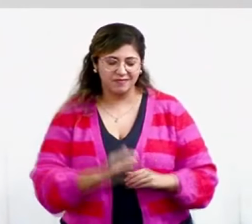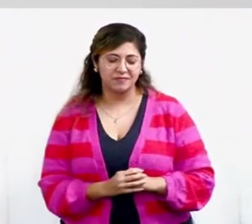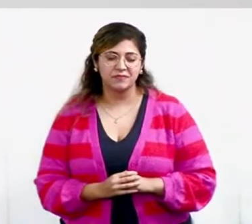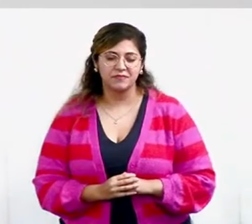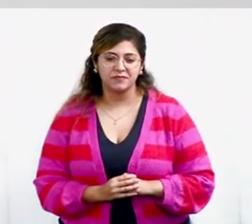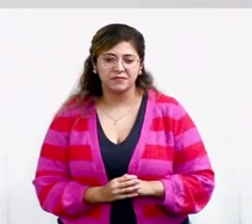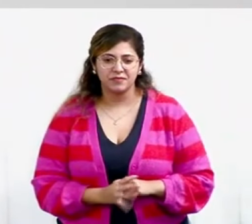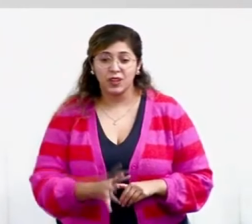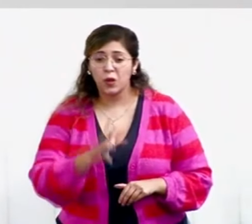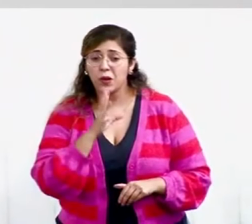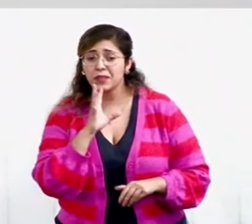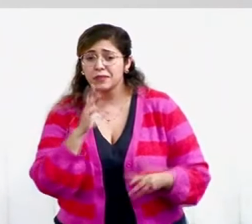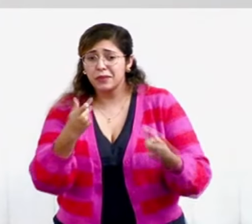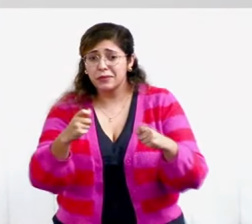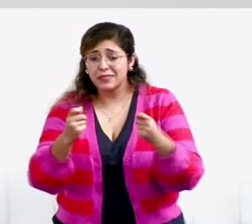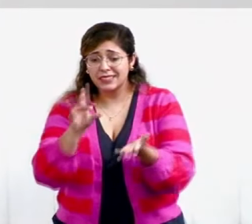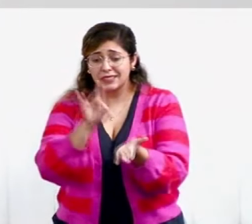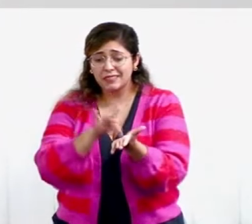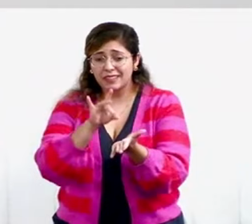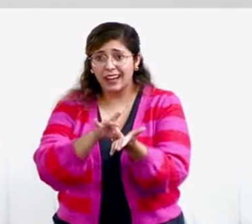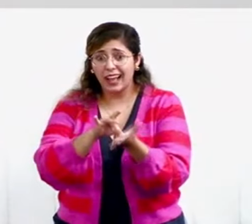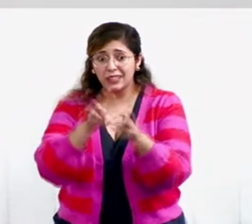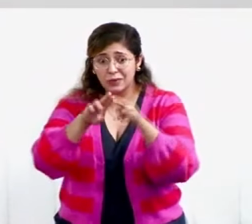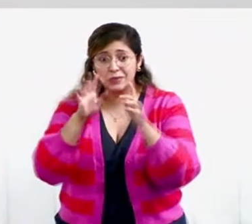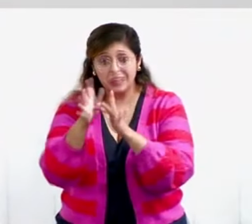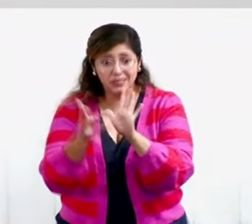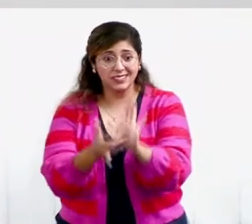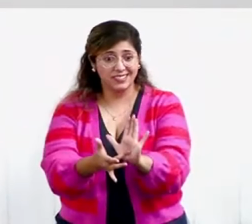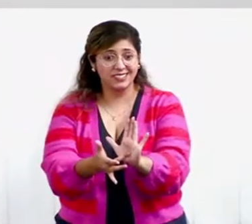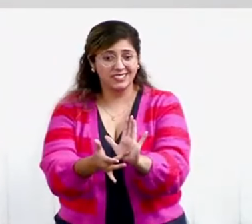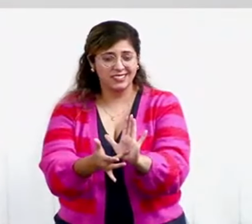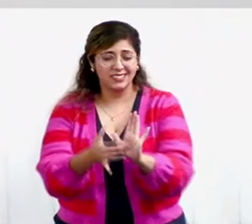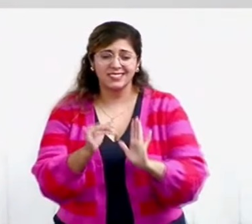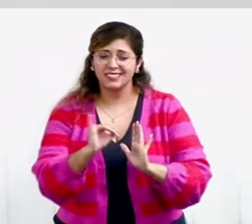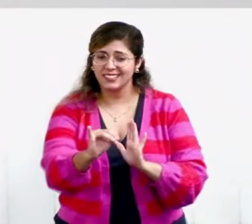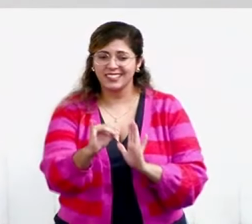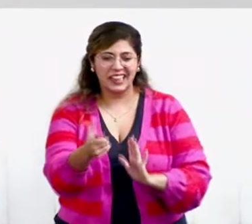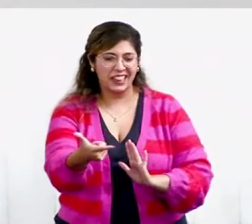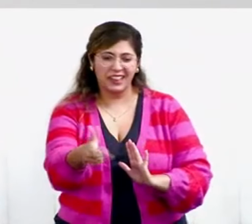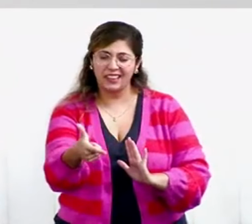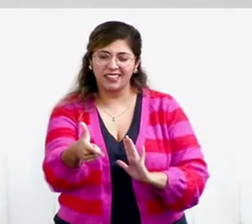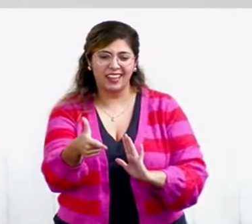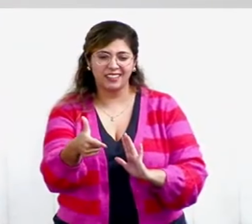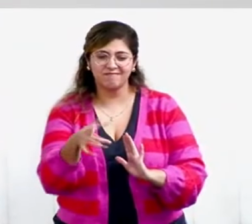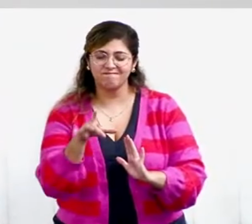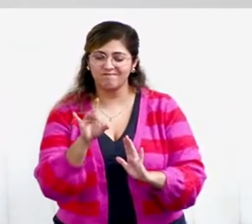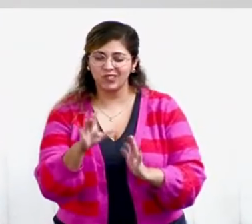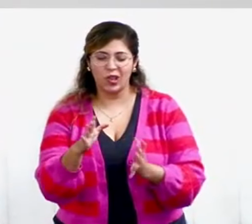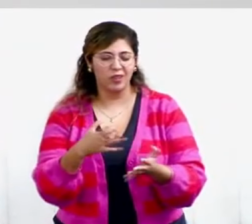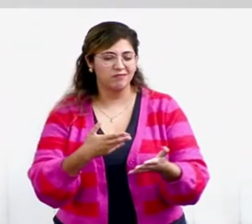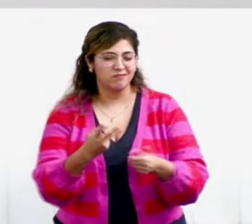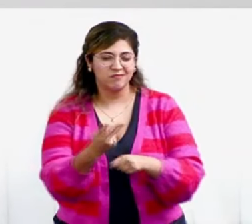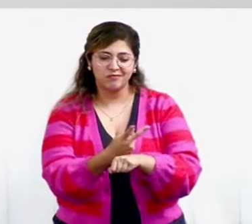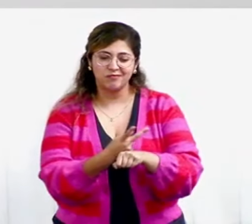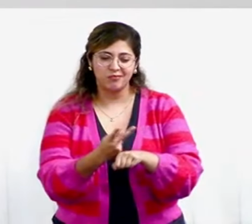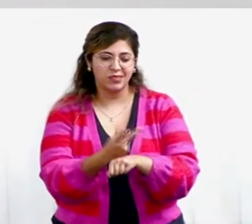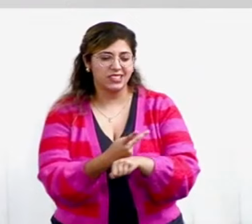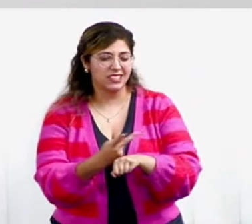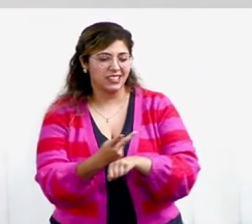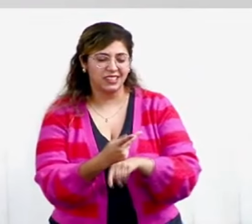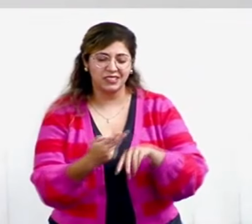O conhecimento verdadeiro começa em Deus. Logo, anulá-lo é